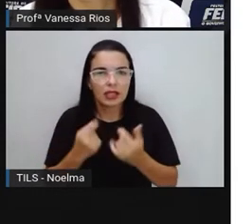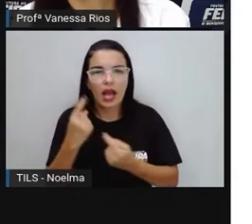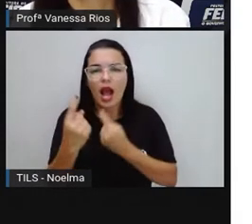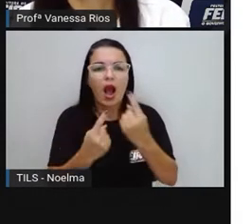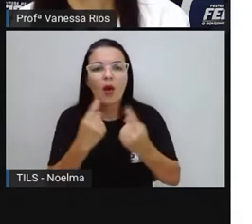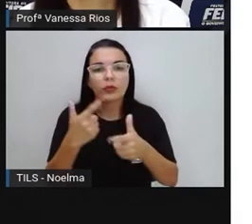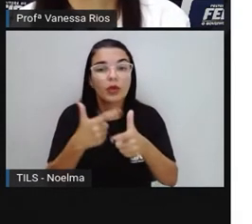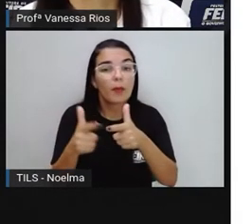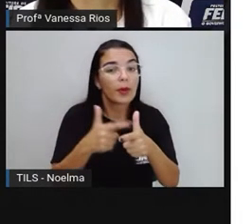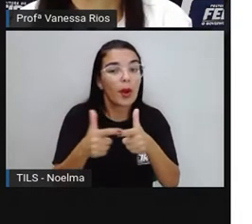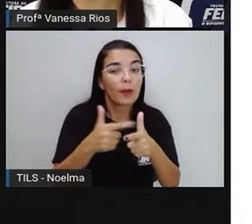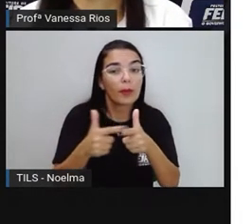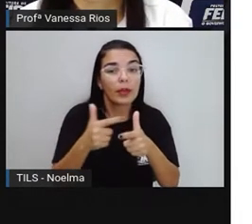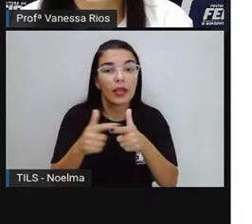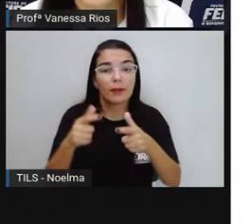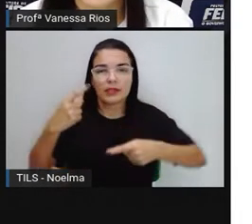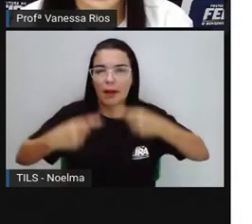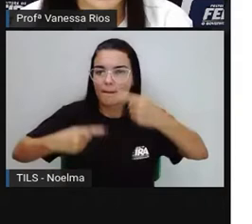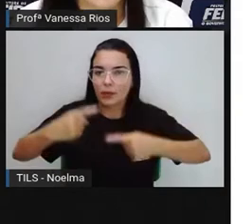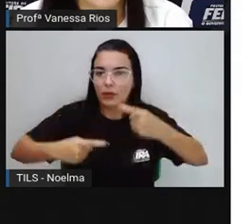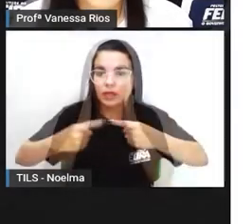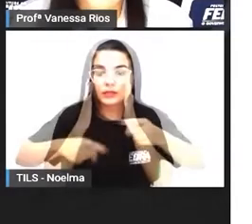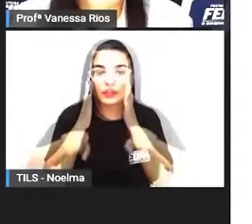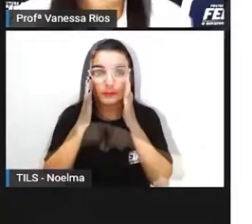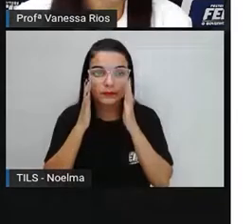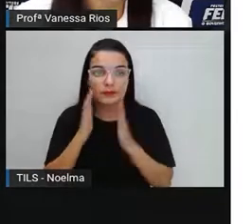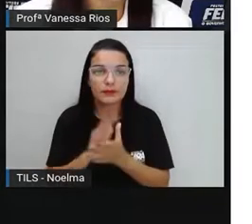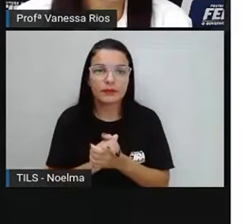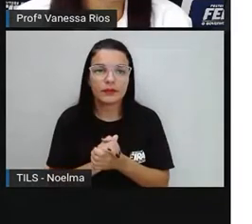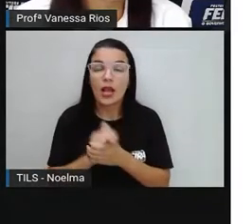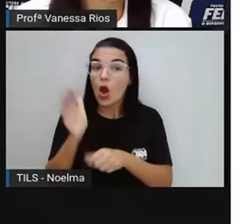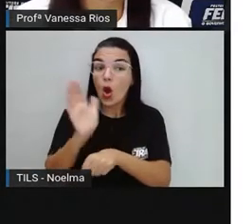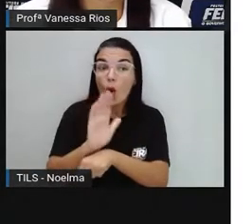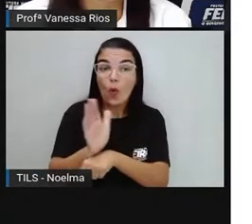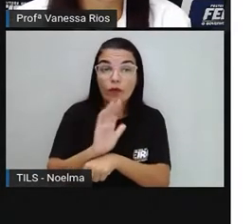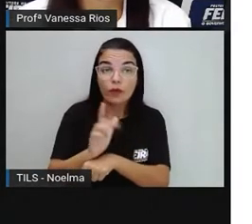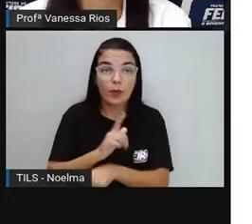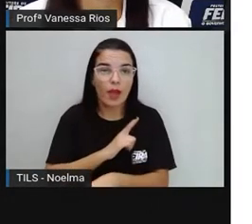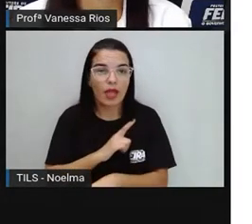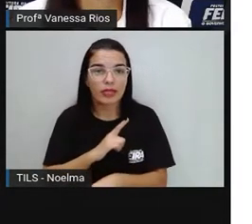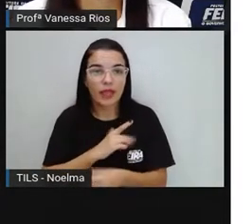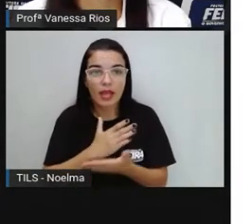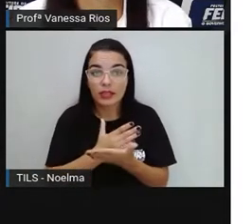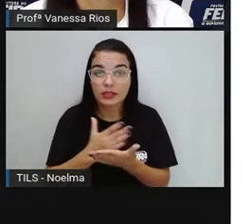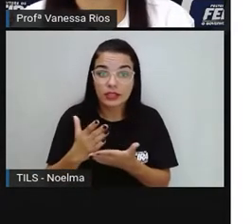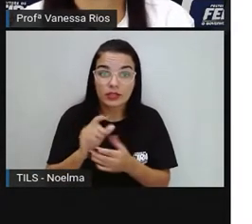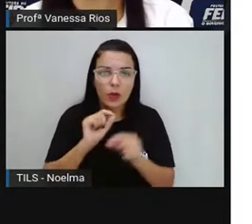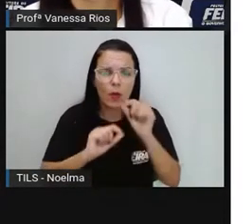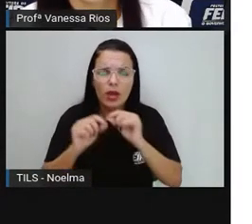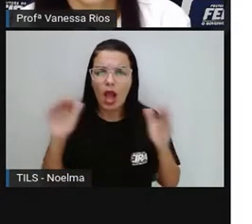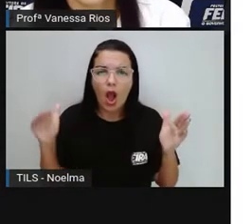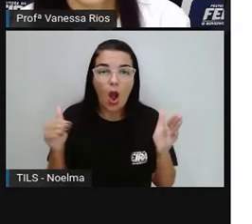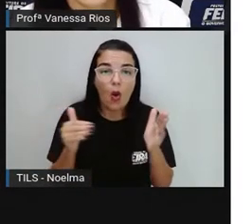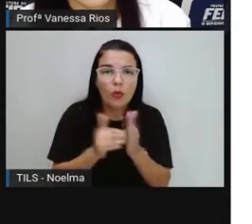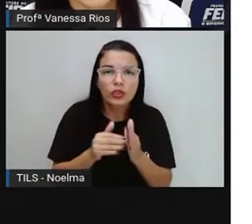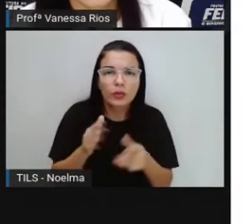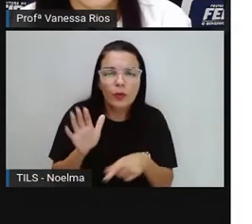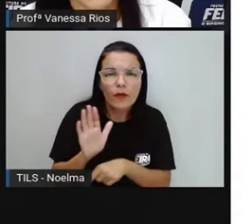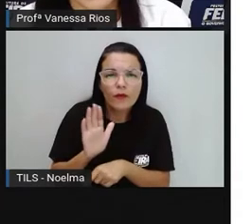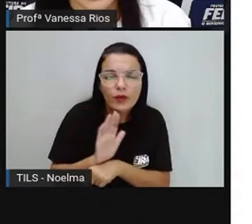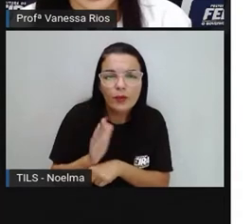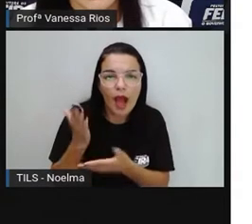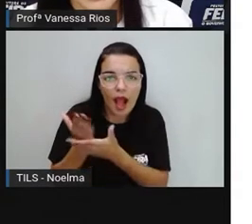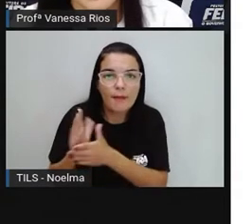problemas políticos e do sistema judiciário. O filme tem início onde o último filme